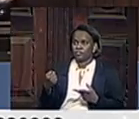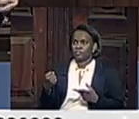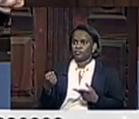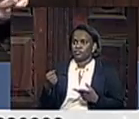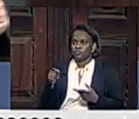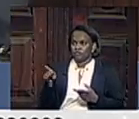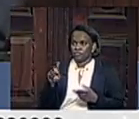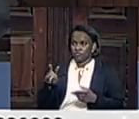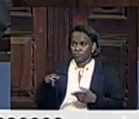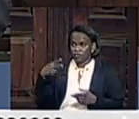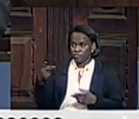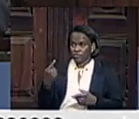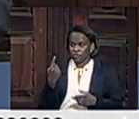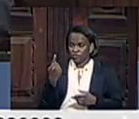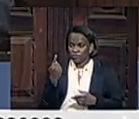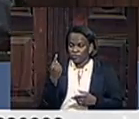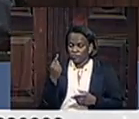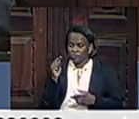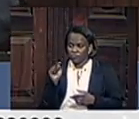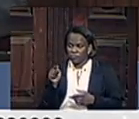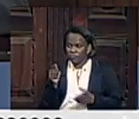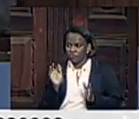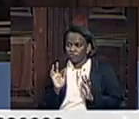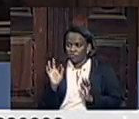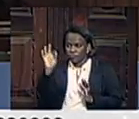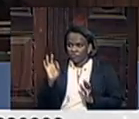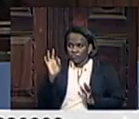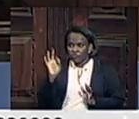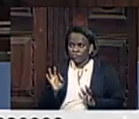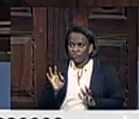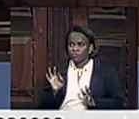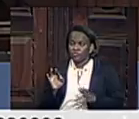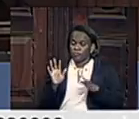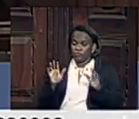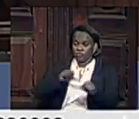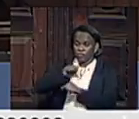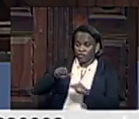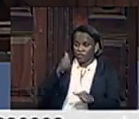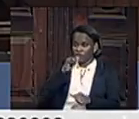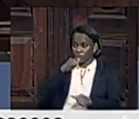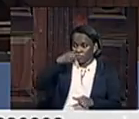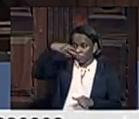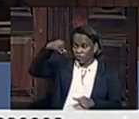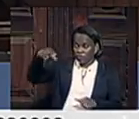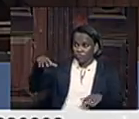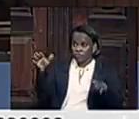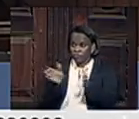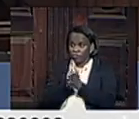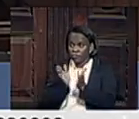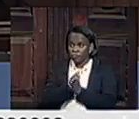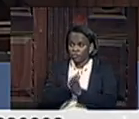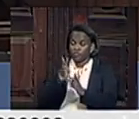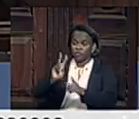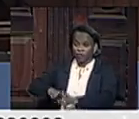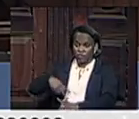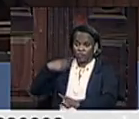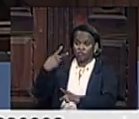você aumenta 1 ponto percentual, a energia para os mais pobres você